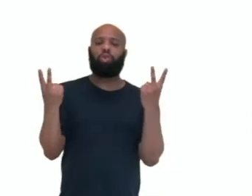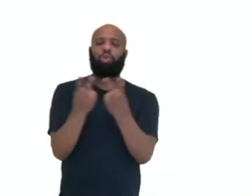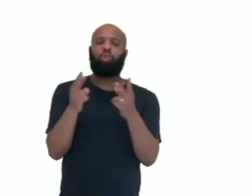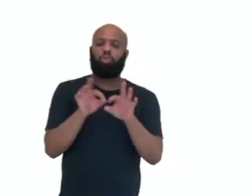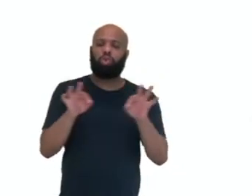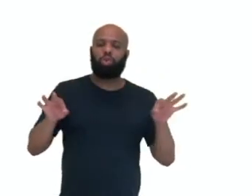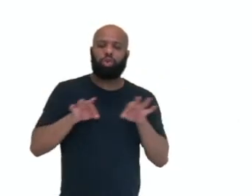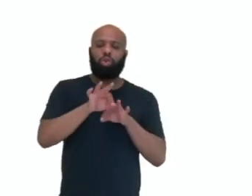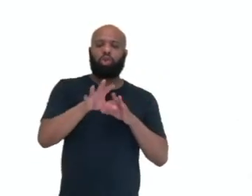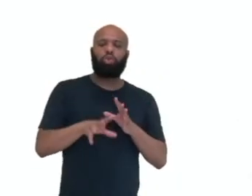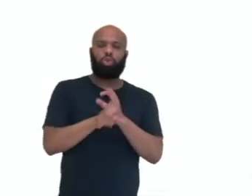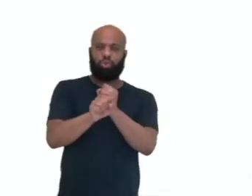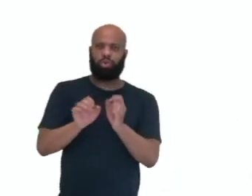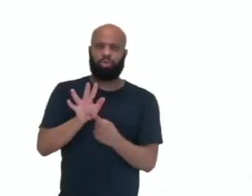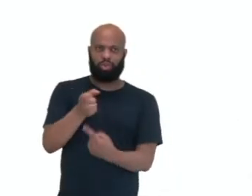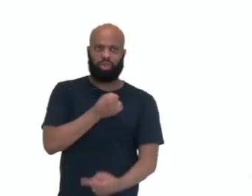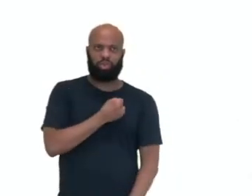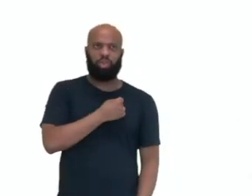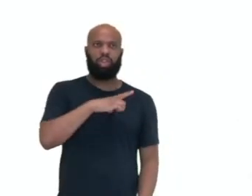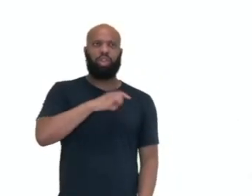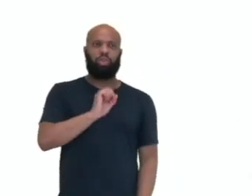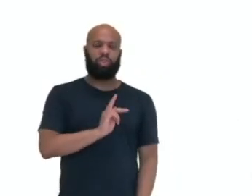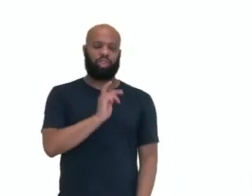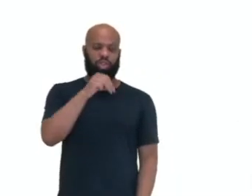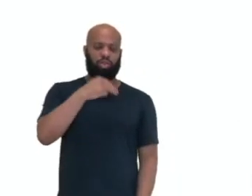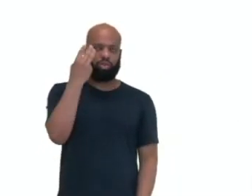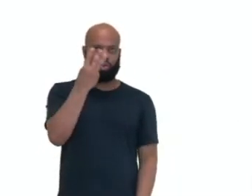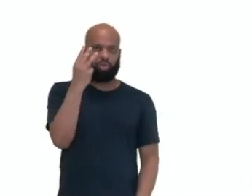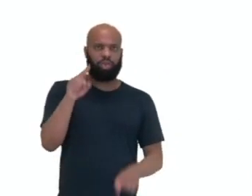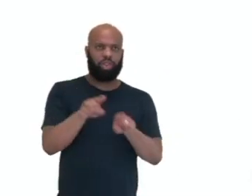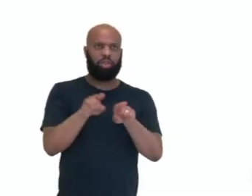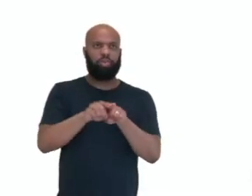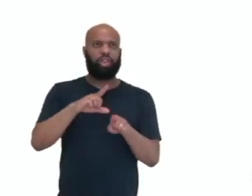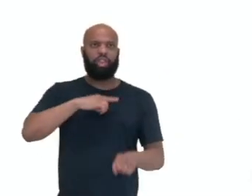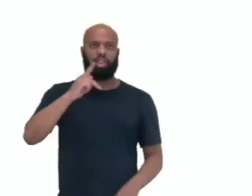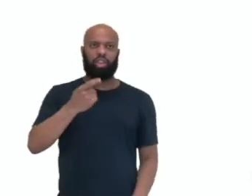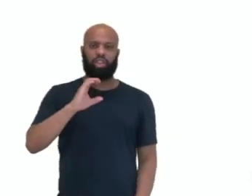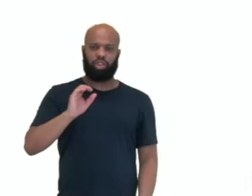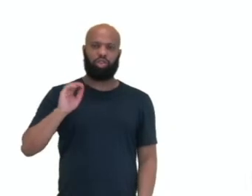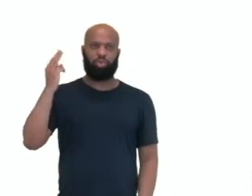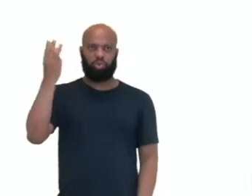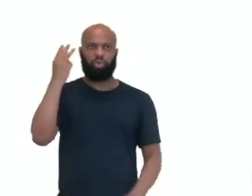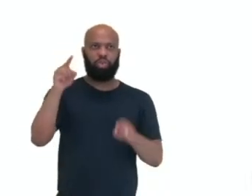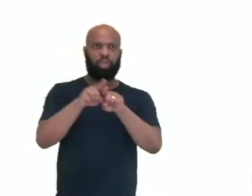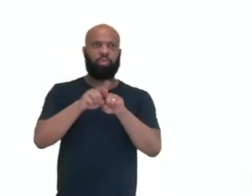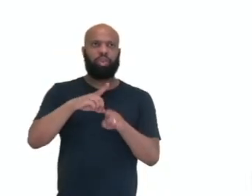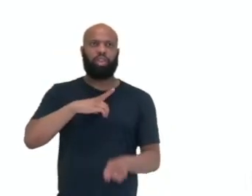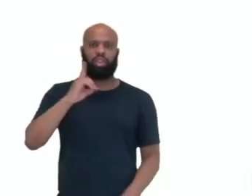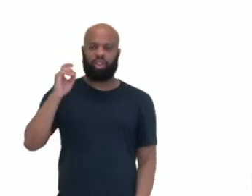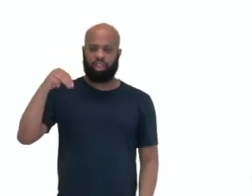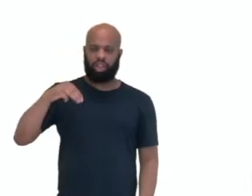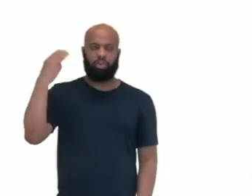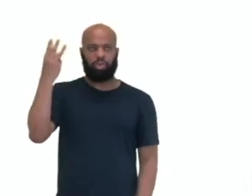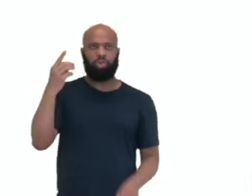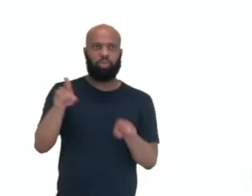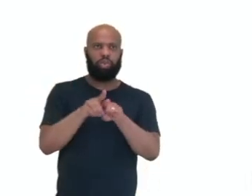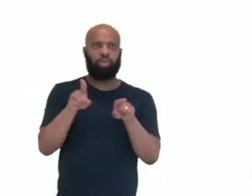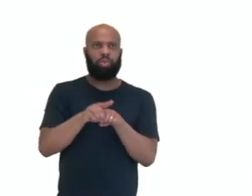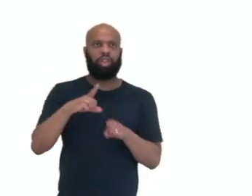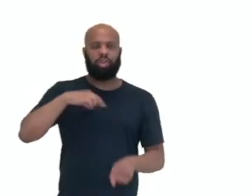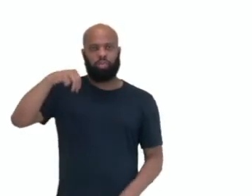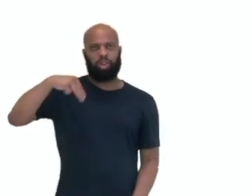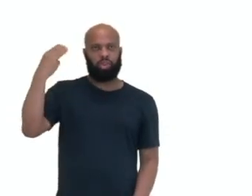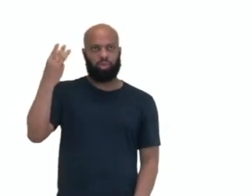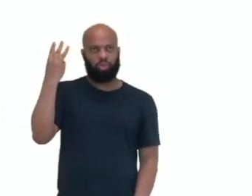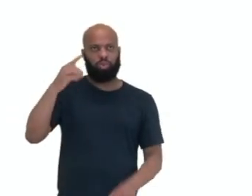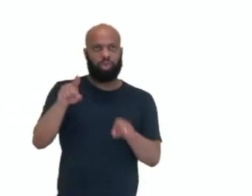né? Então, a gente tem lá o quilômetro cúbico, hectômetro, né? Cúbico, decâmetro, metro cúbico, decímetro